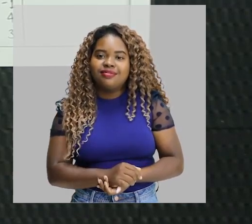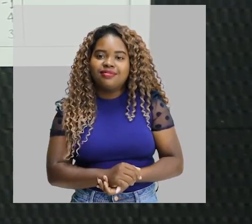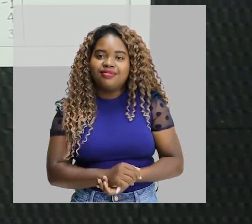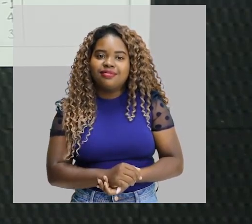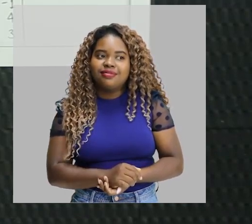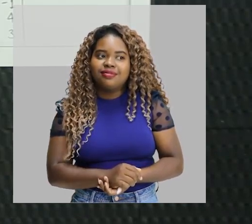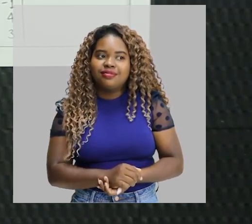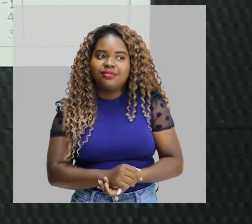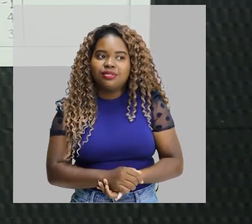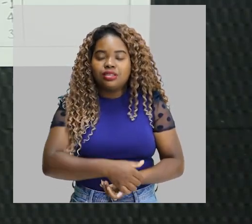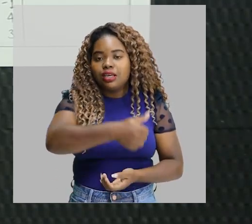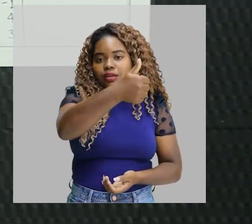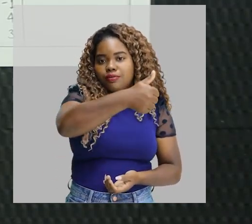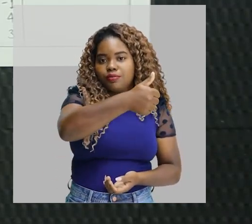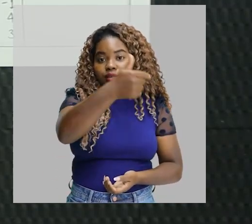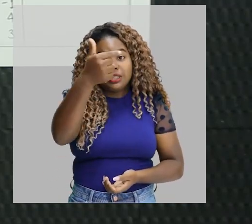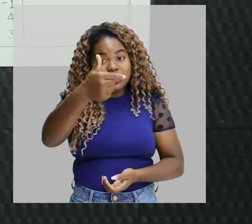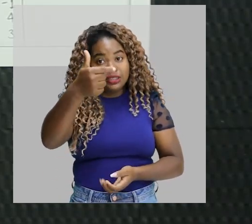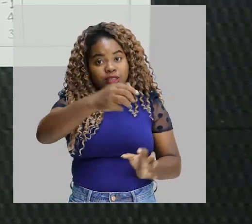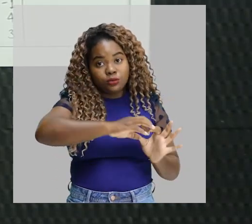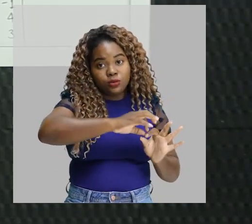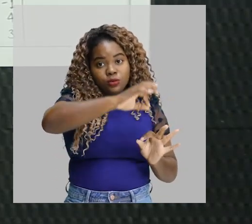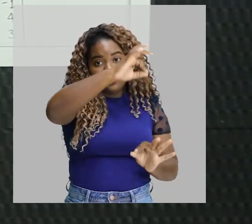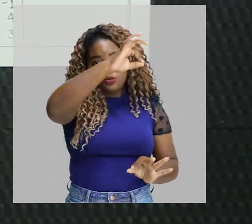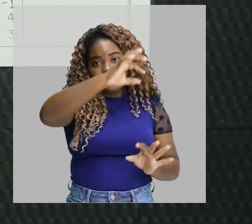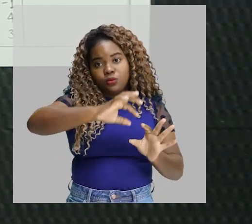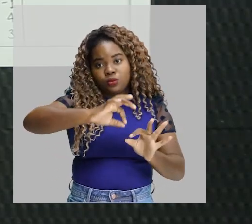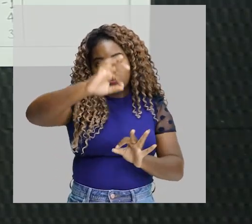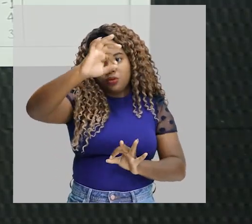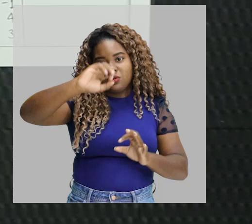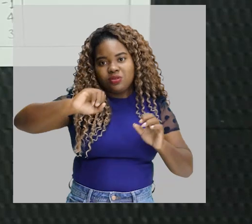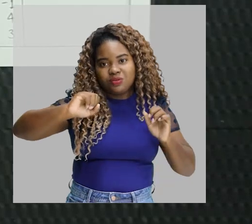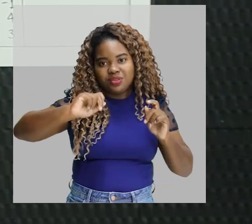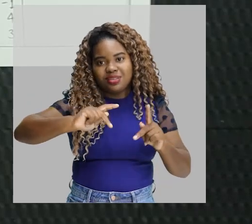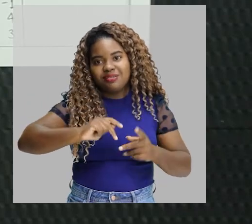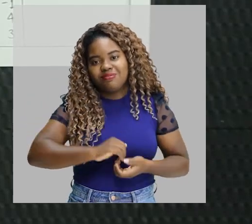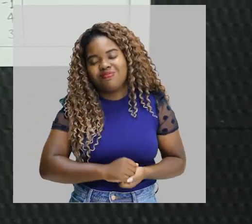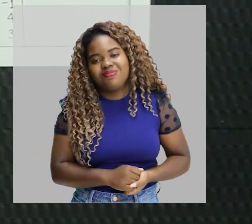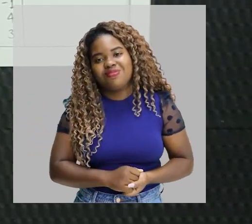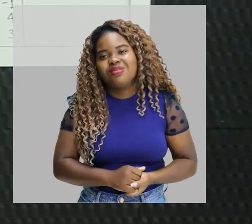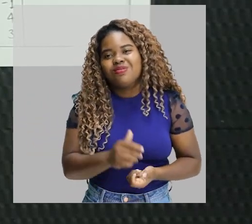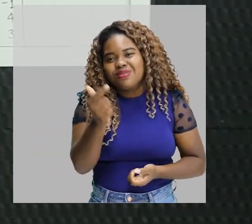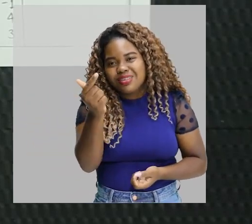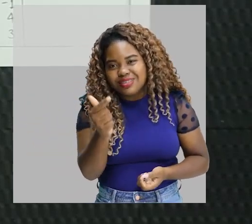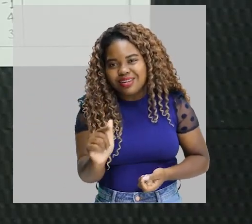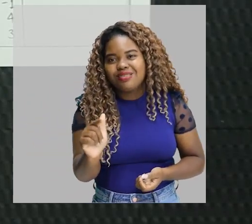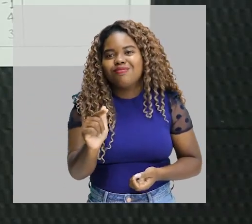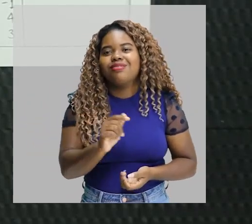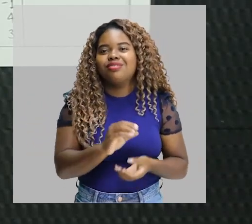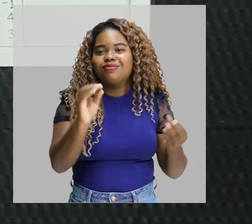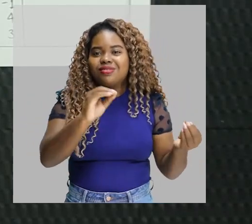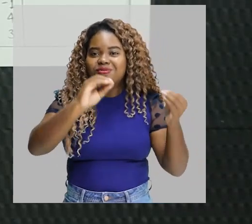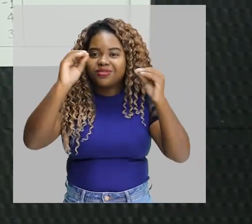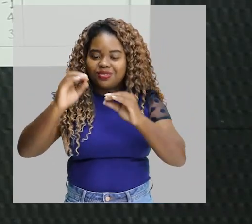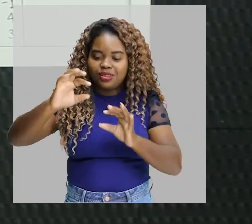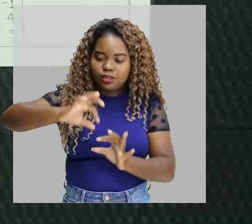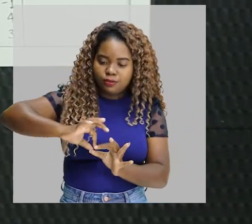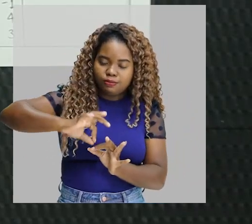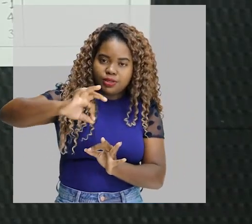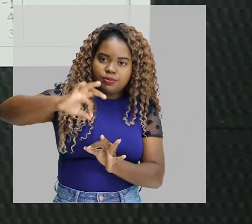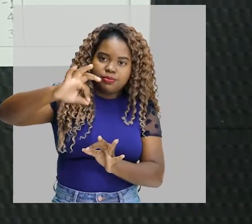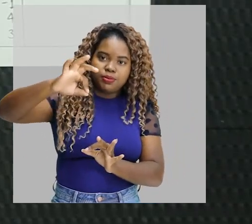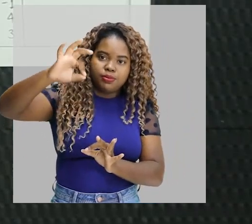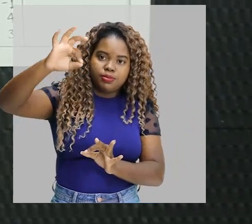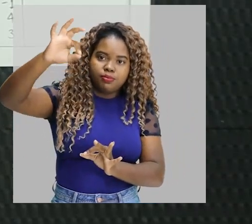a primeira e a segunda coluna tá você vai fazer a repetição vai escrever aqui do lado